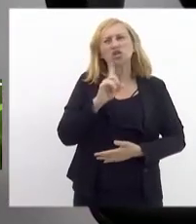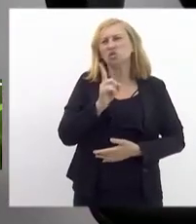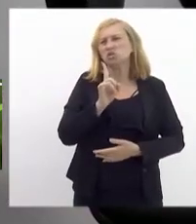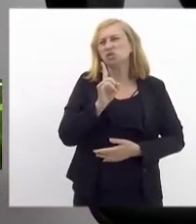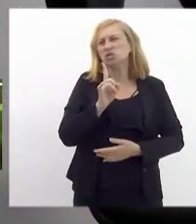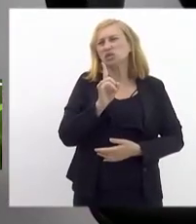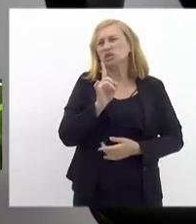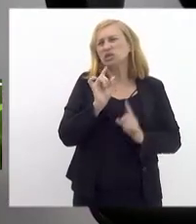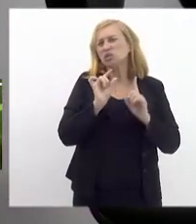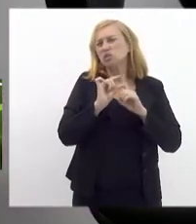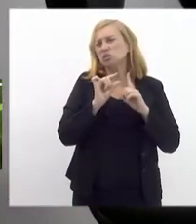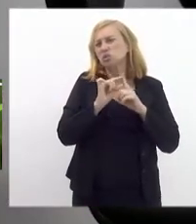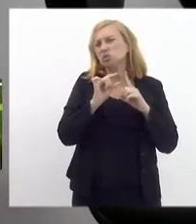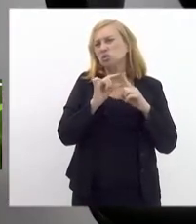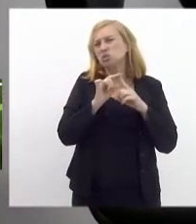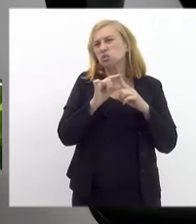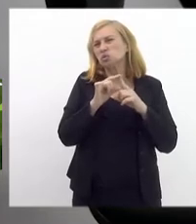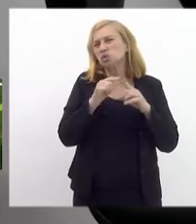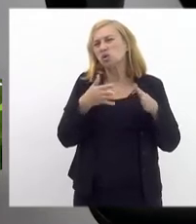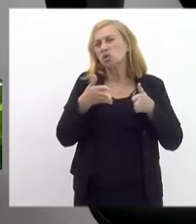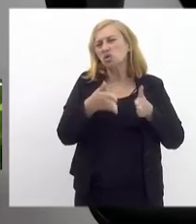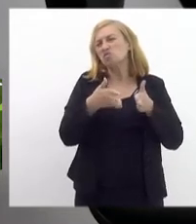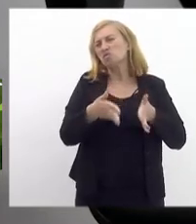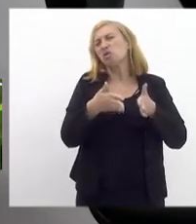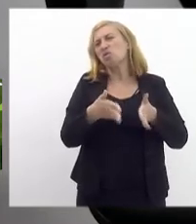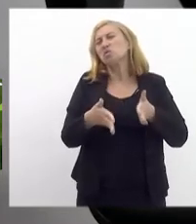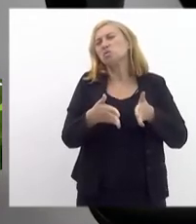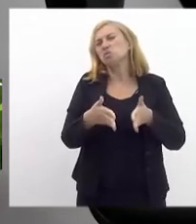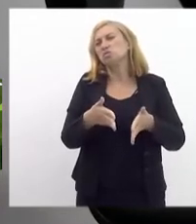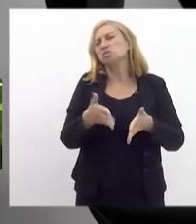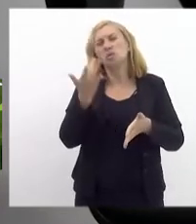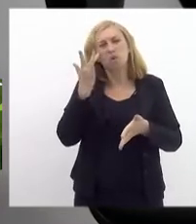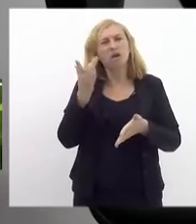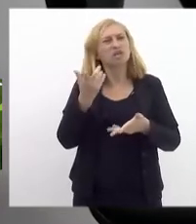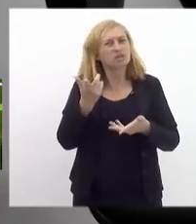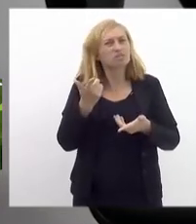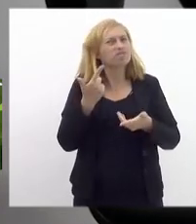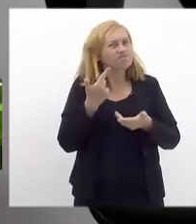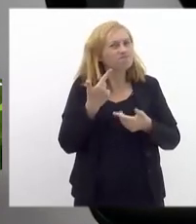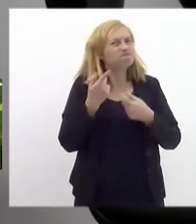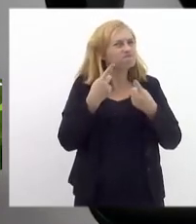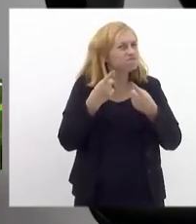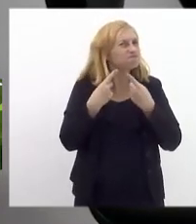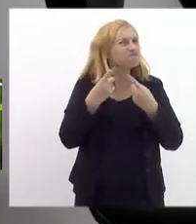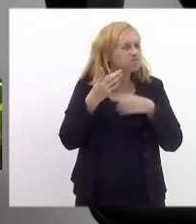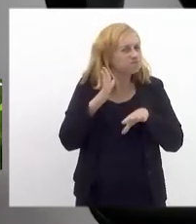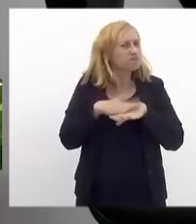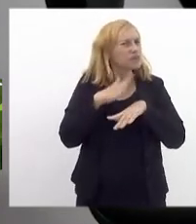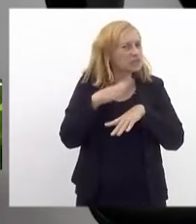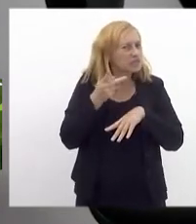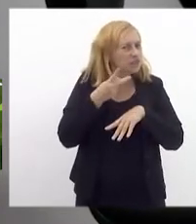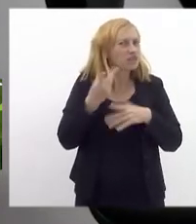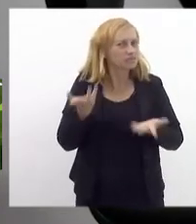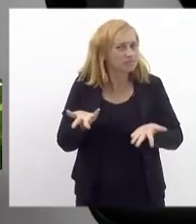questão de palavras, eu acho que é mais um enfoque que está por trás, que eu acho que a gente deve debater e apontar.